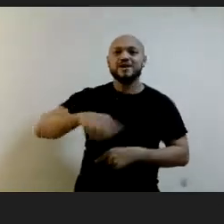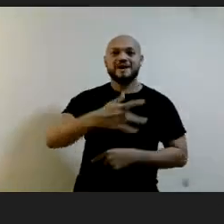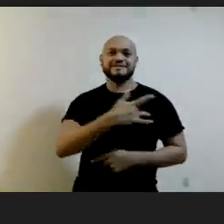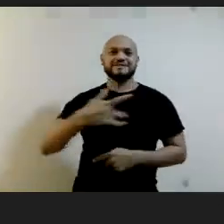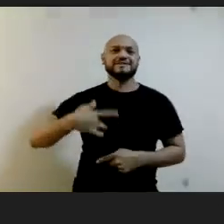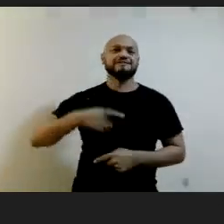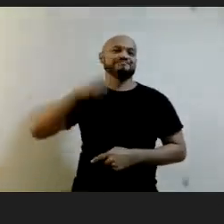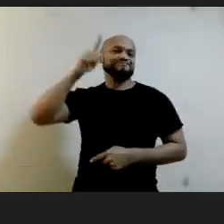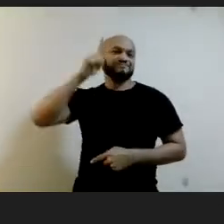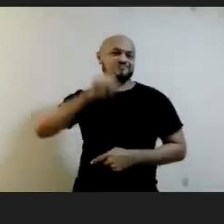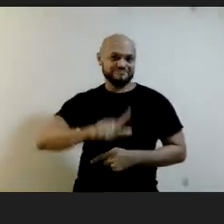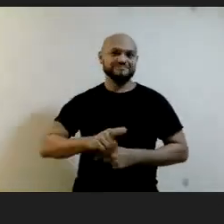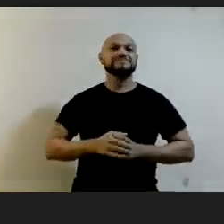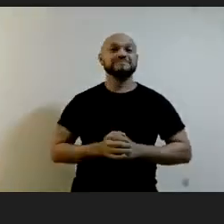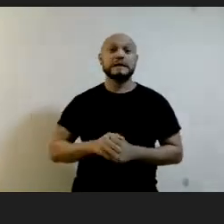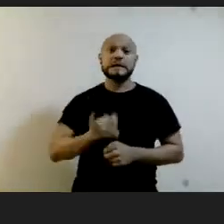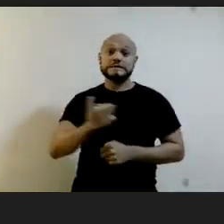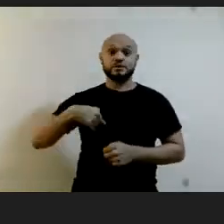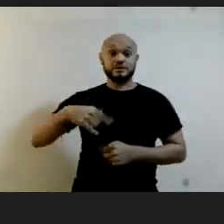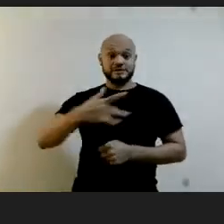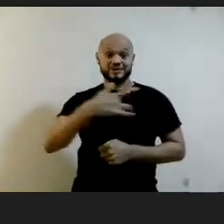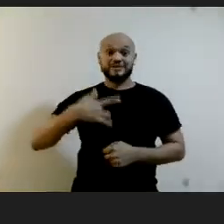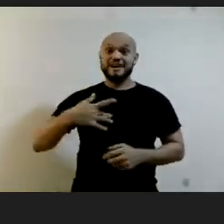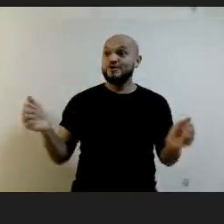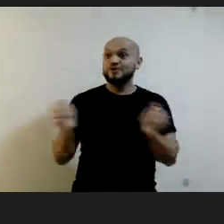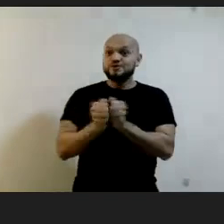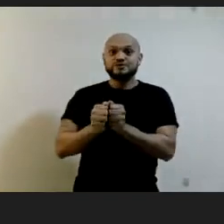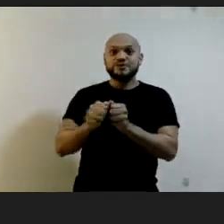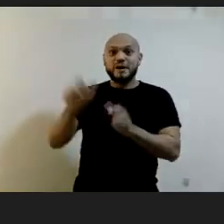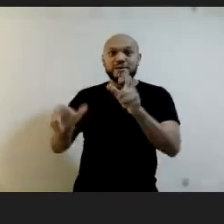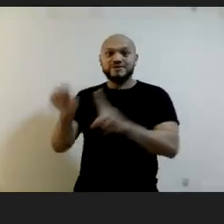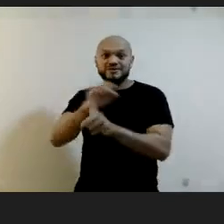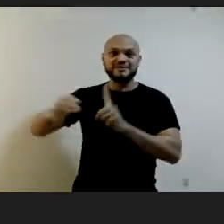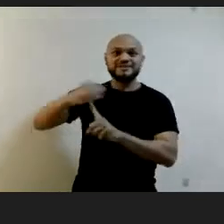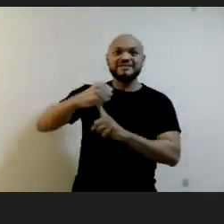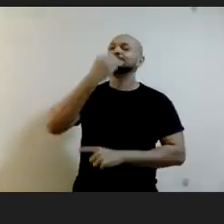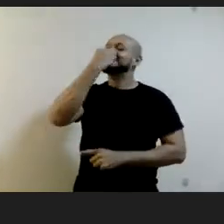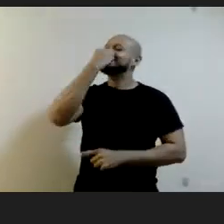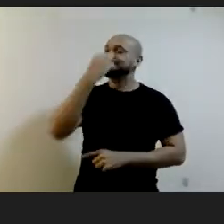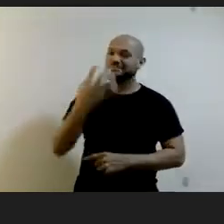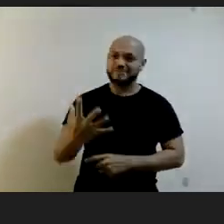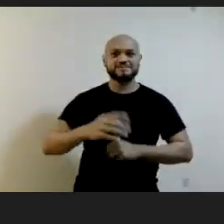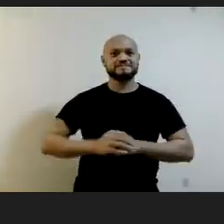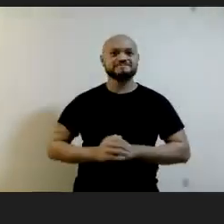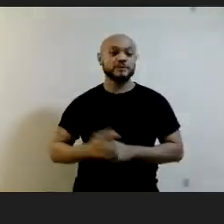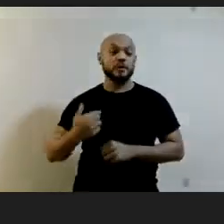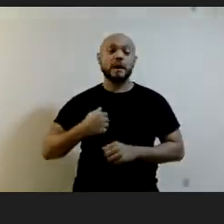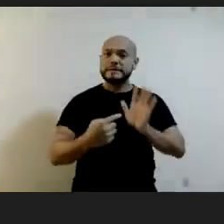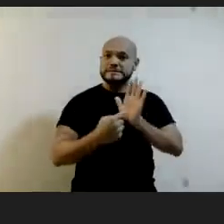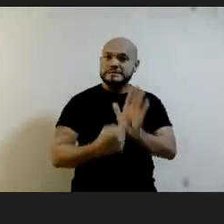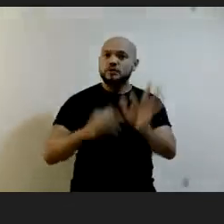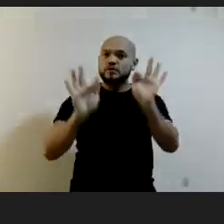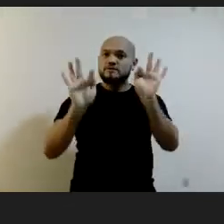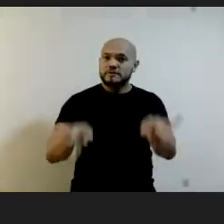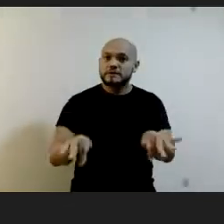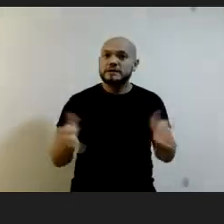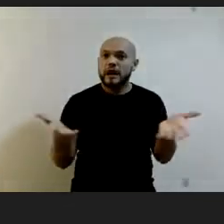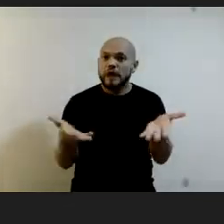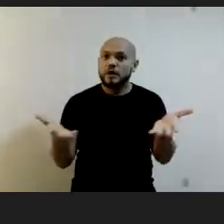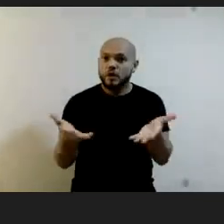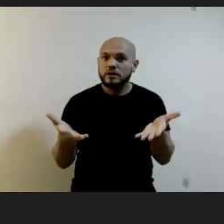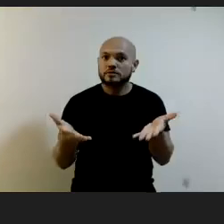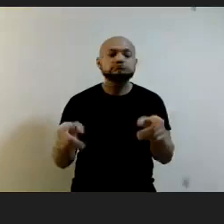ser saudável em conjunto é muito bom. Aqui eu encerro essa apresentação e